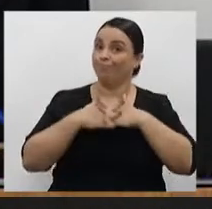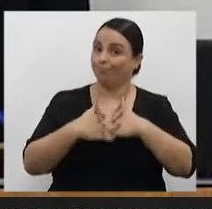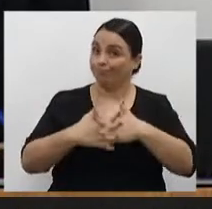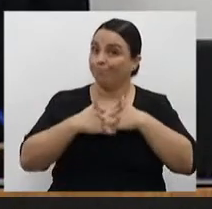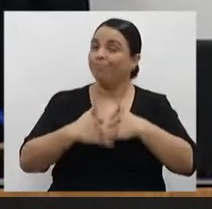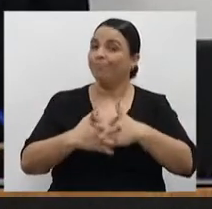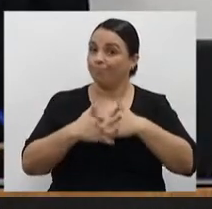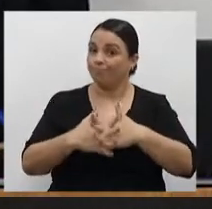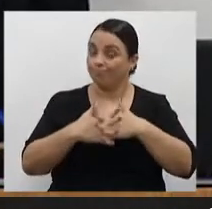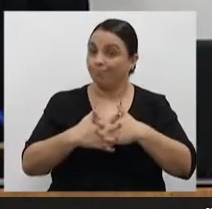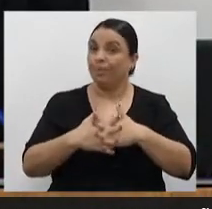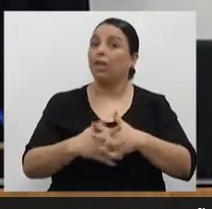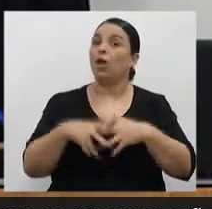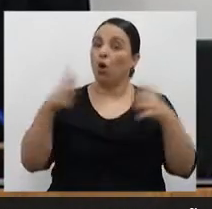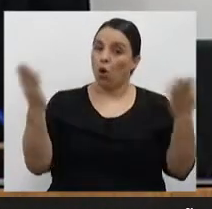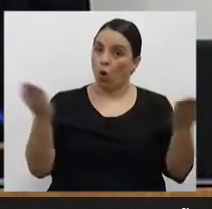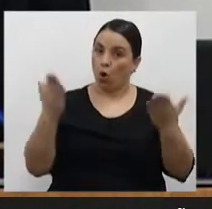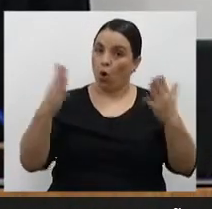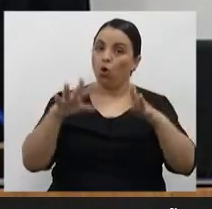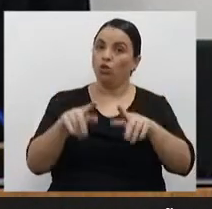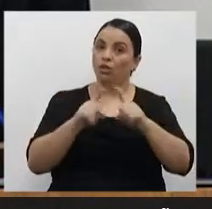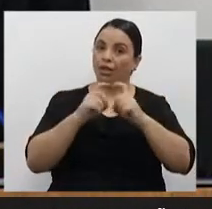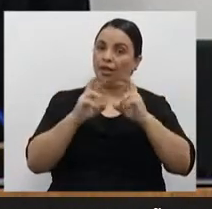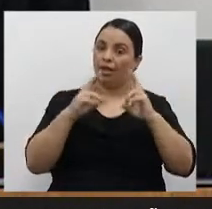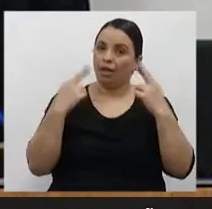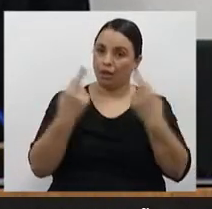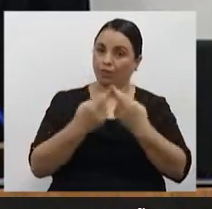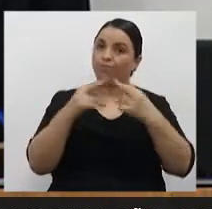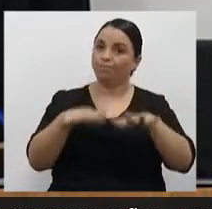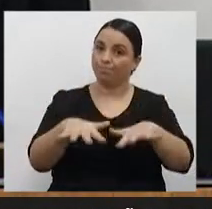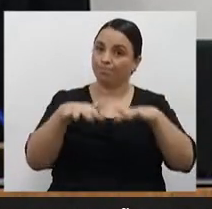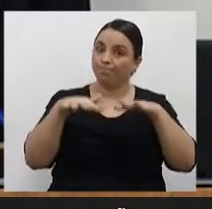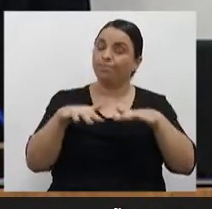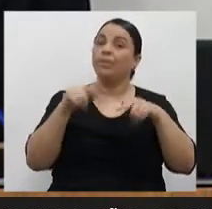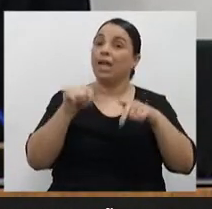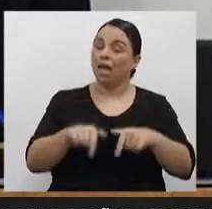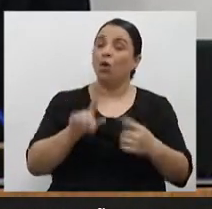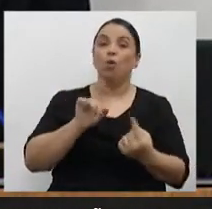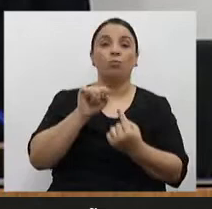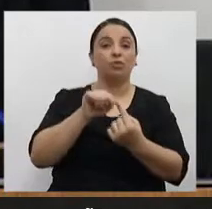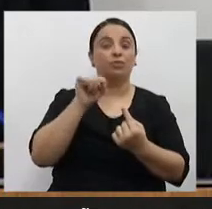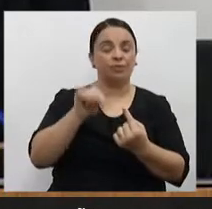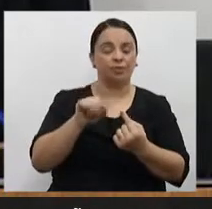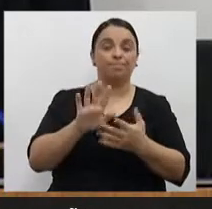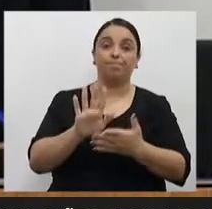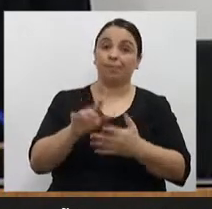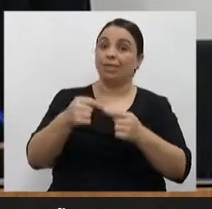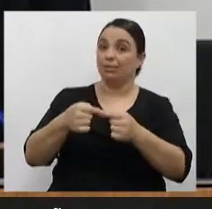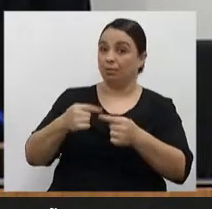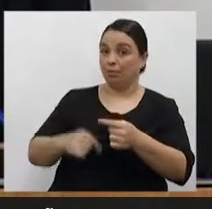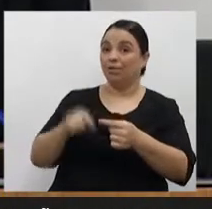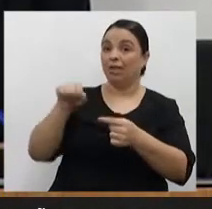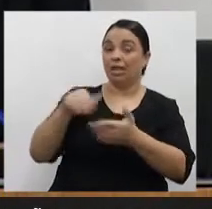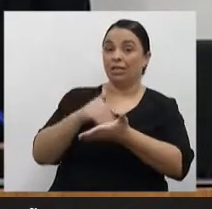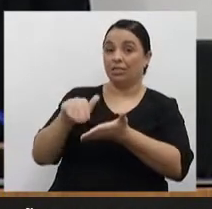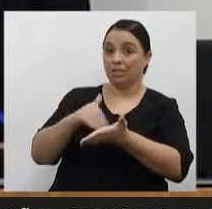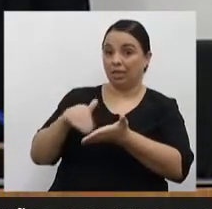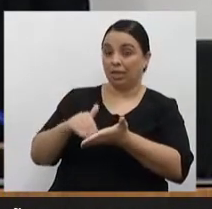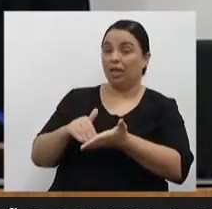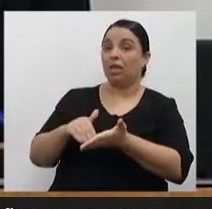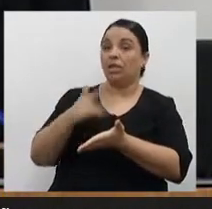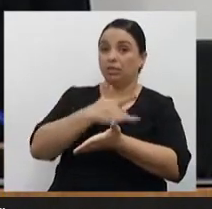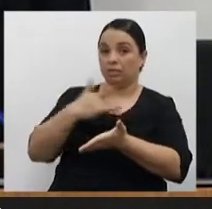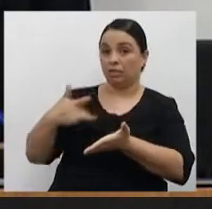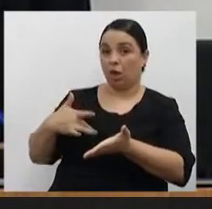deputados, essa audiência tem esse propósito. Foi acordado na Secretaria de Saúde na semana passada que então faríamos essa